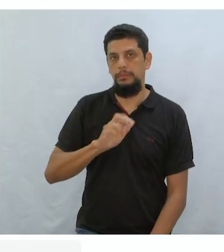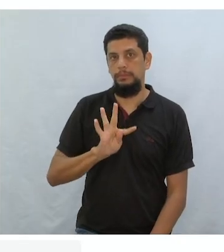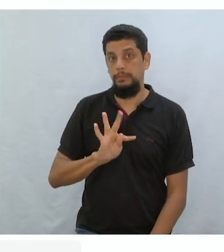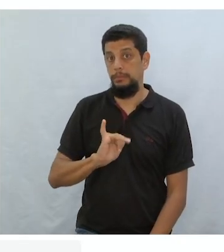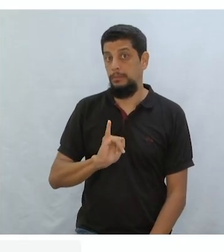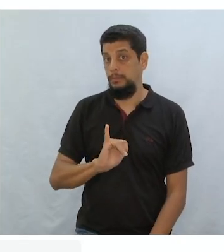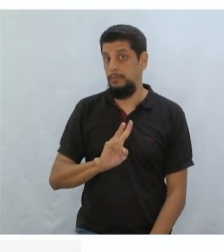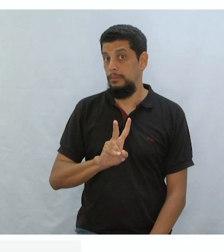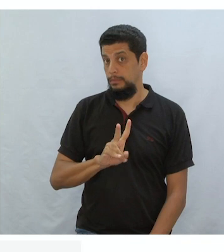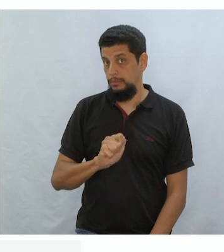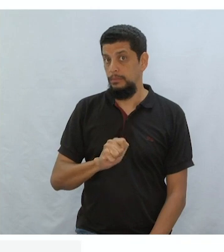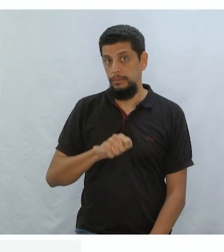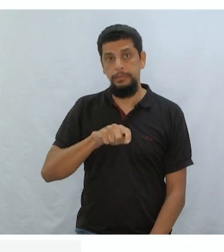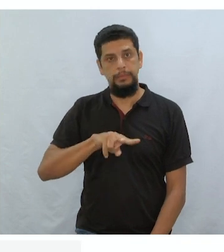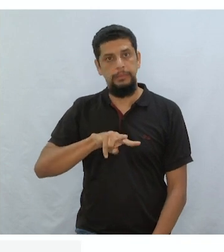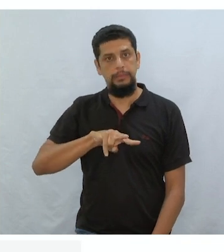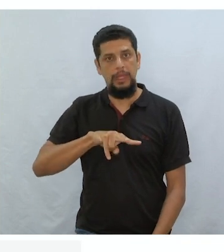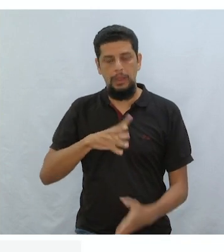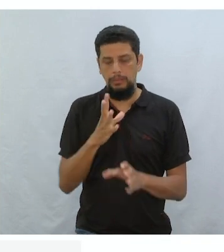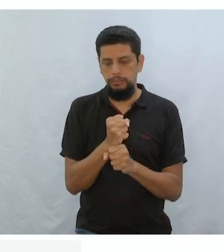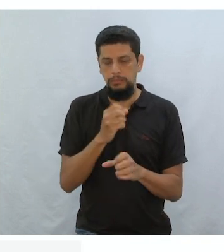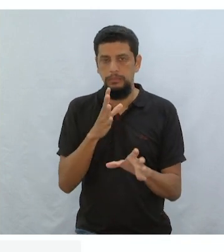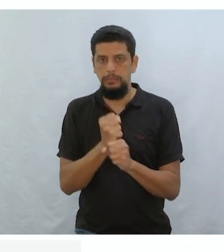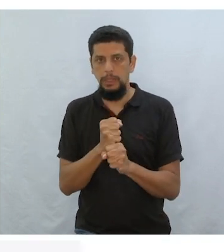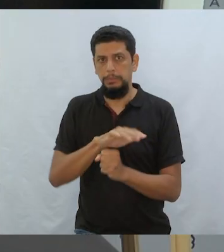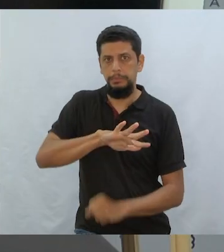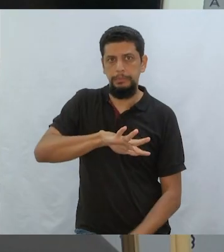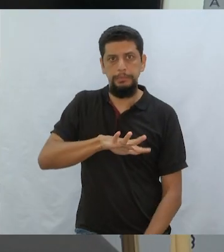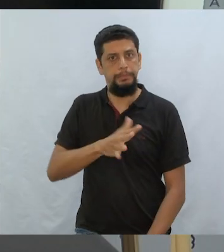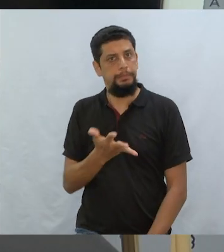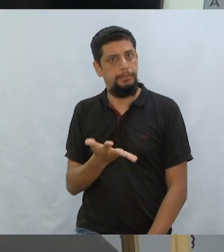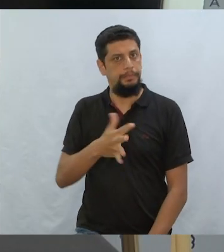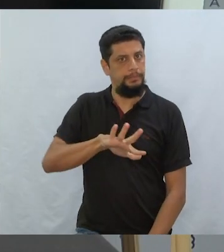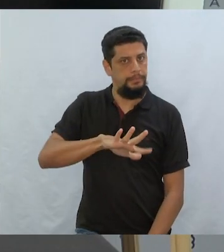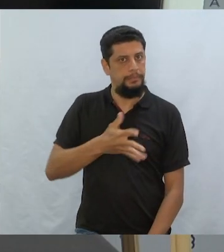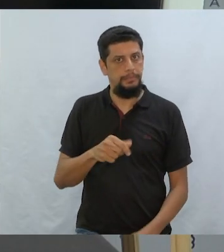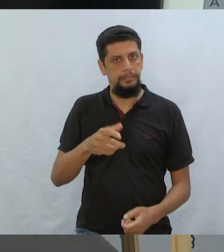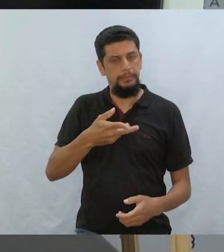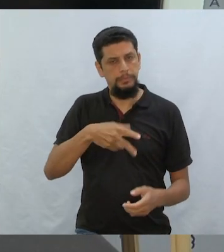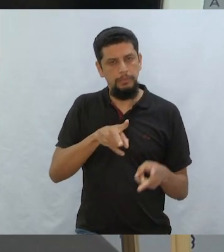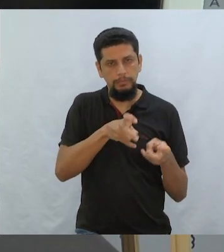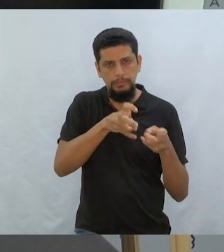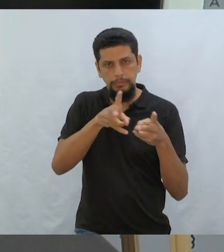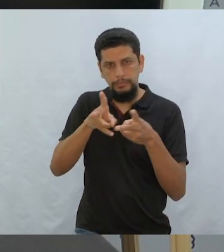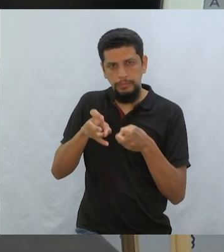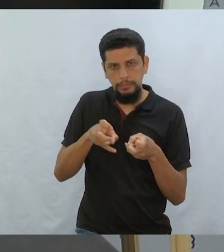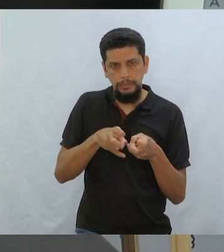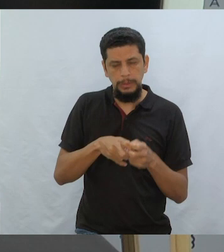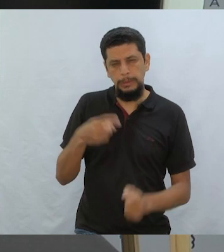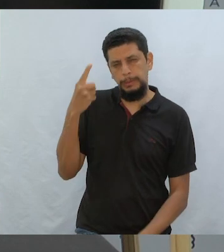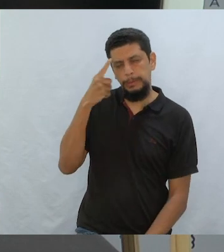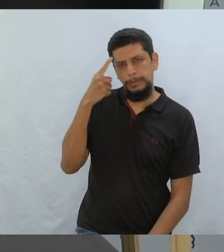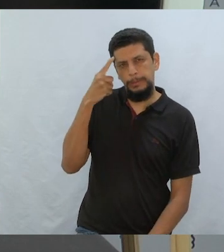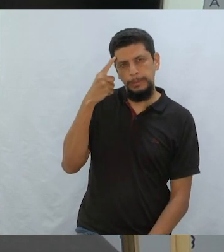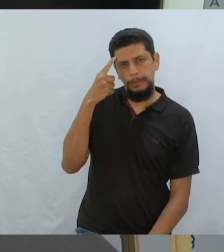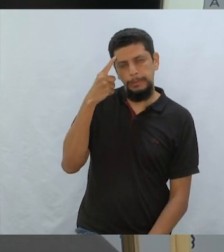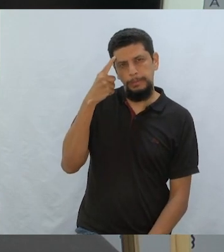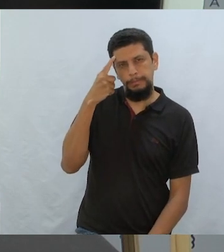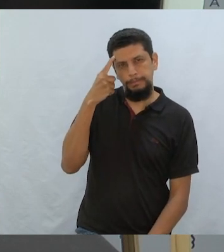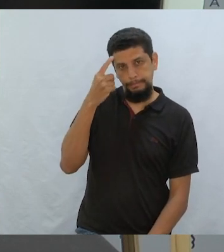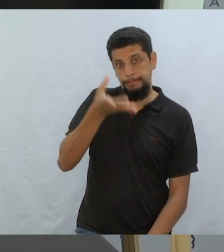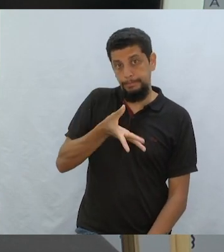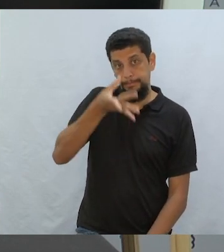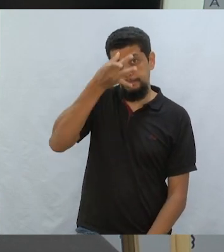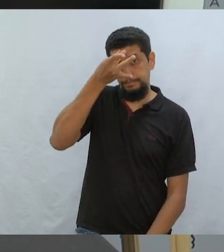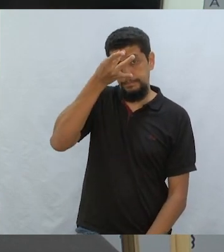é estimativa? Estimativa é um cálculo aproximado que a gente faz observando com a nossa cabeça, com a